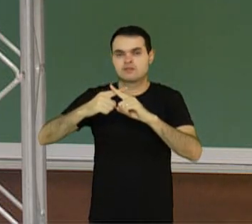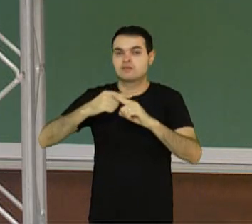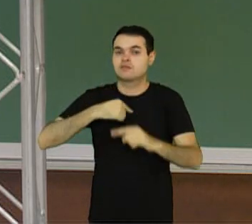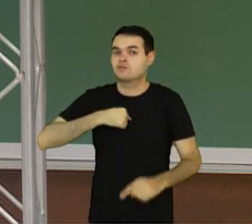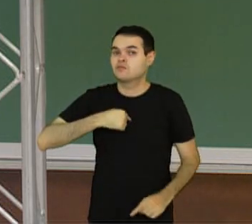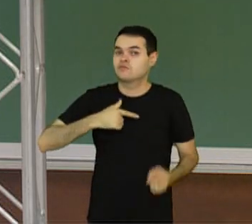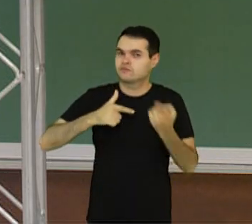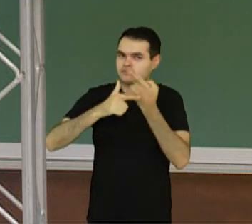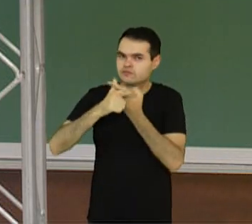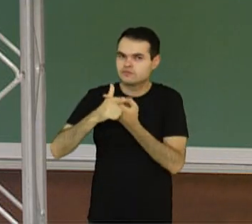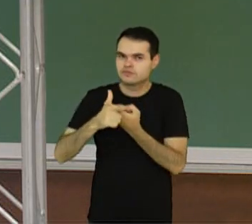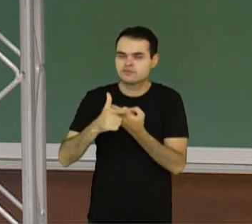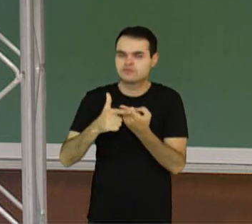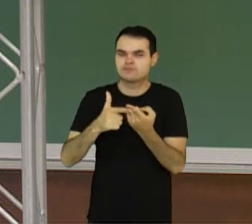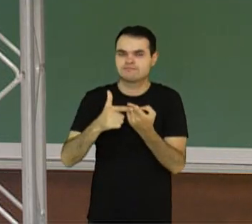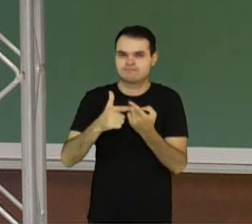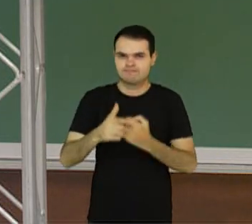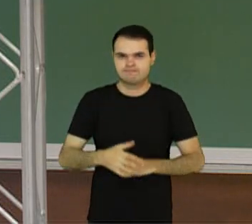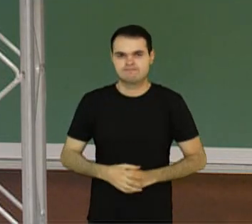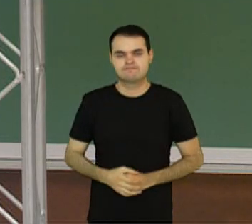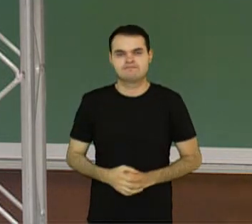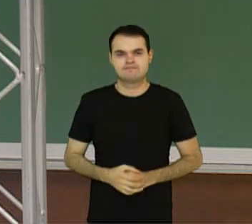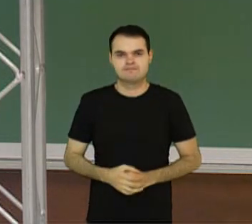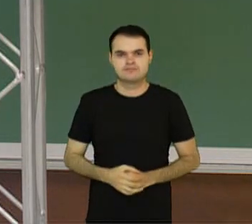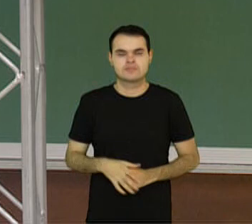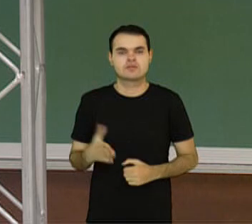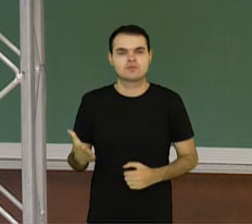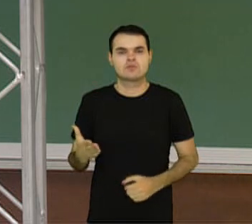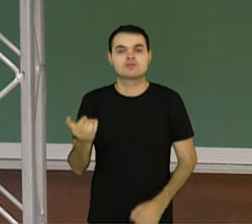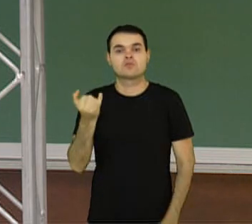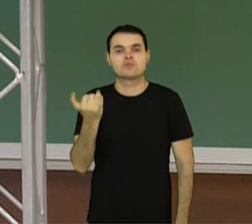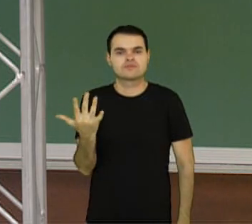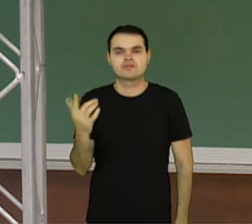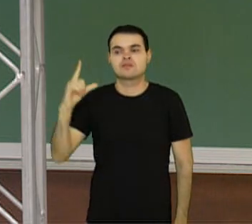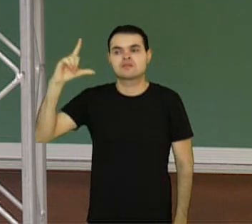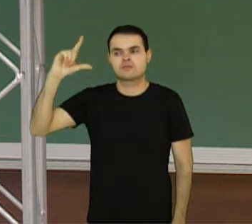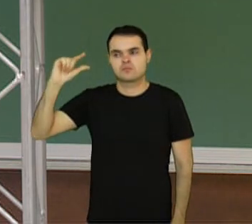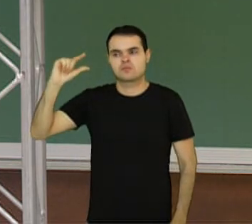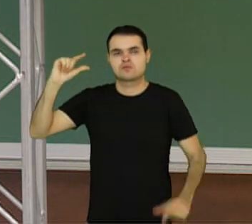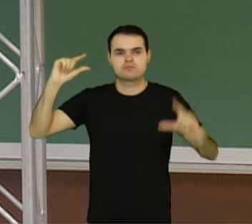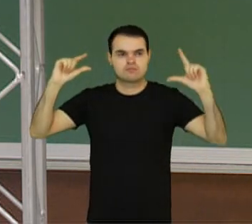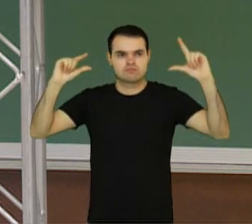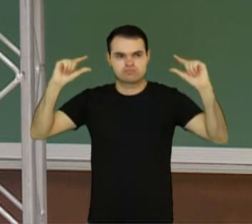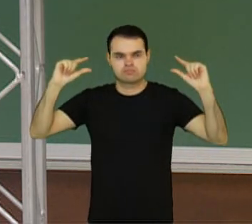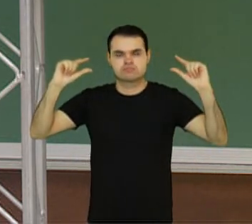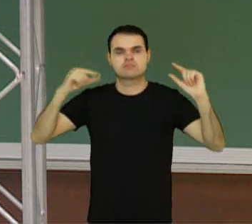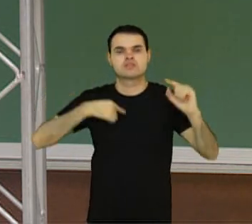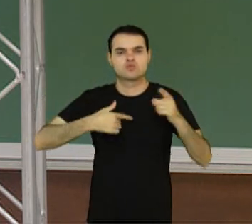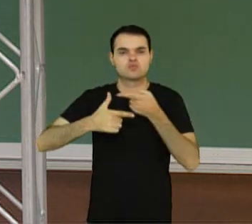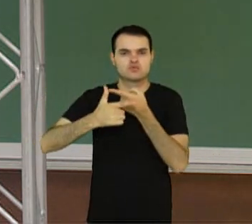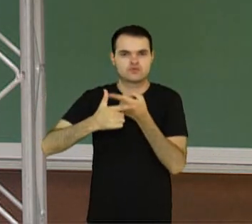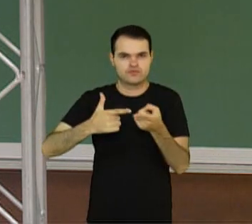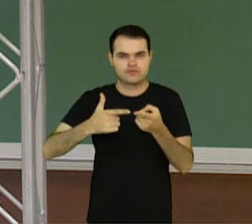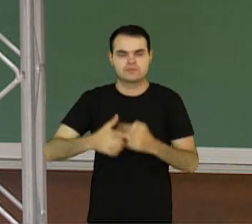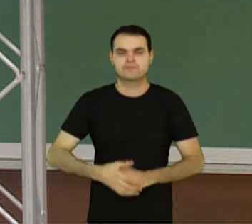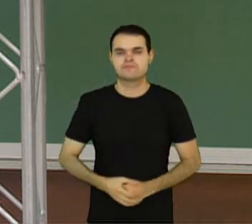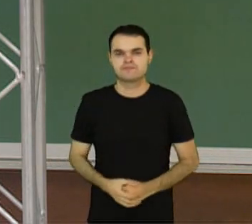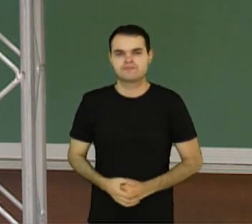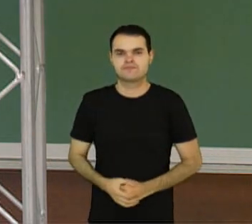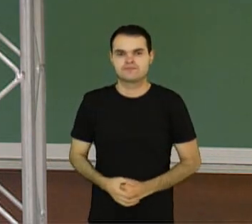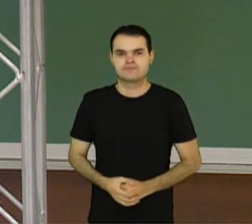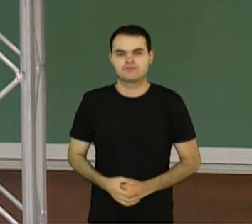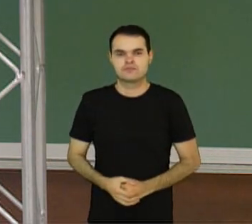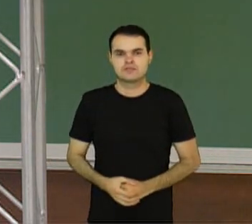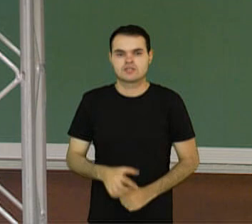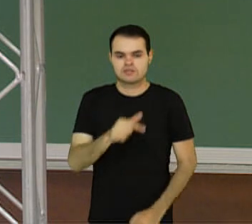né? Eu vou dividir. Então, quando a quantidade diminui, eu divido, tá? Então, nós vamos